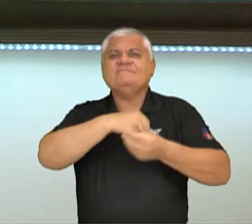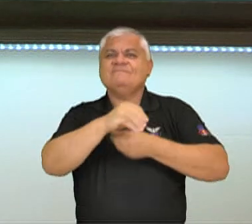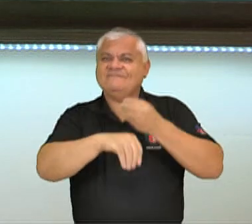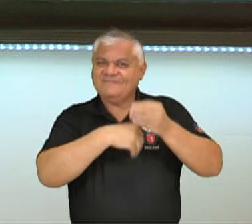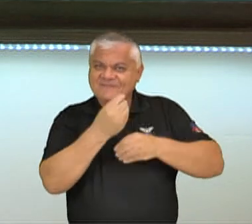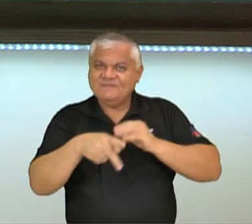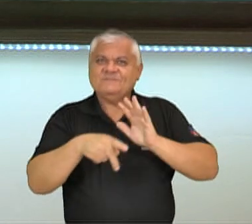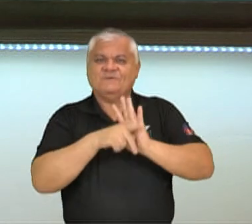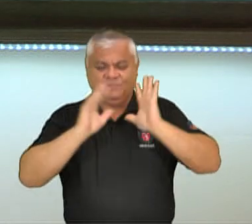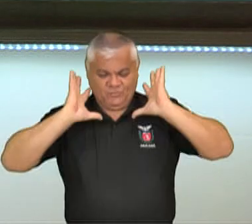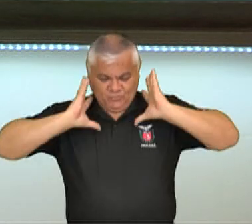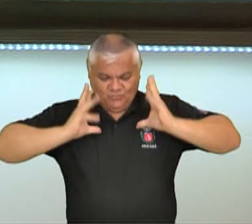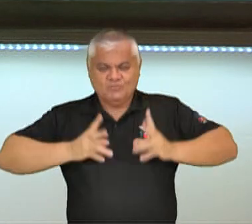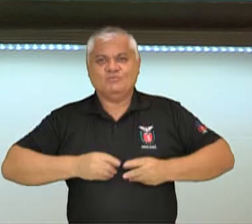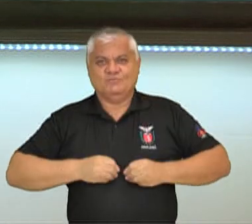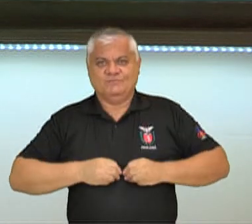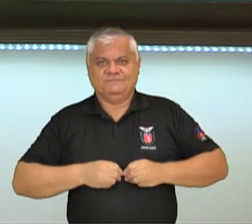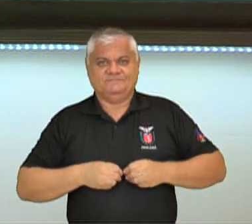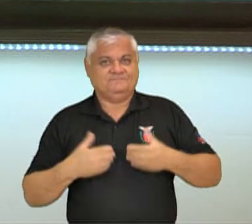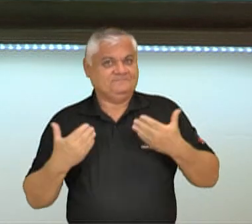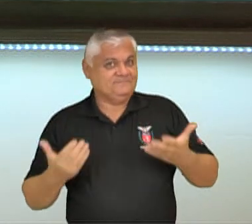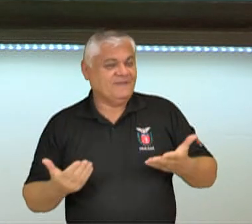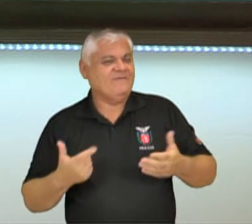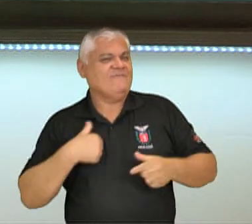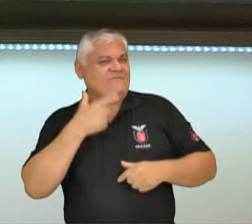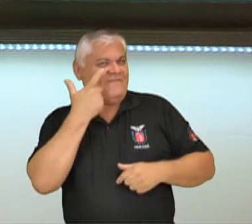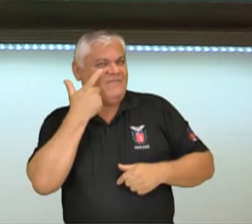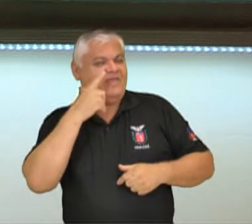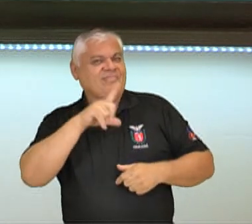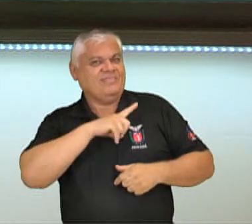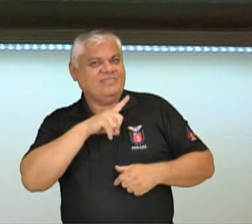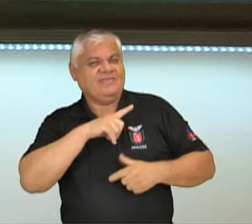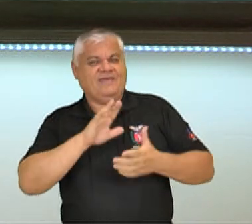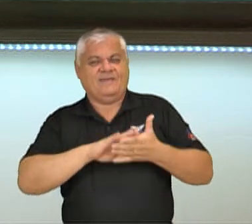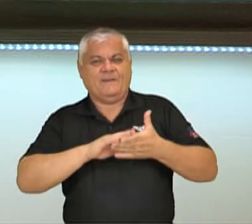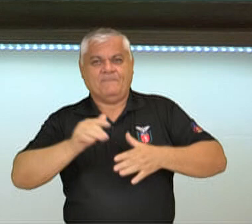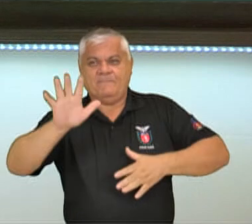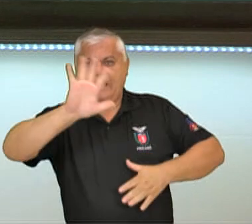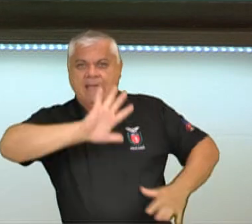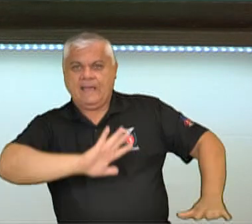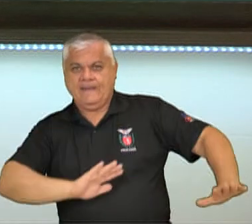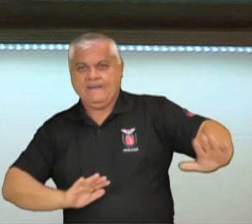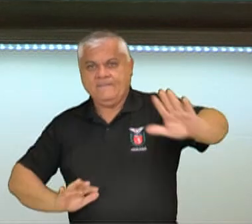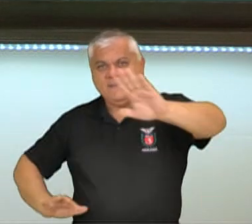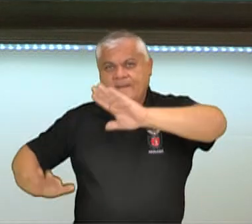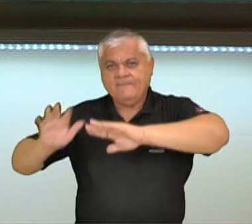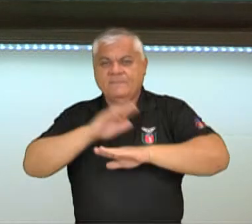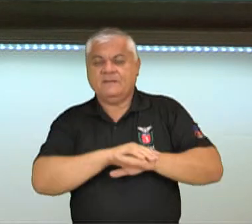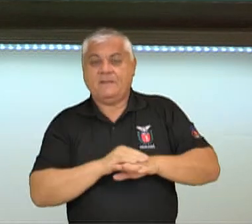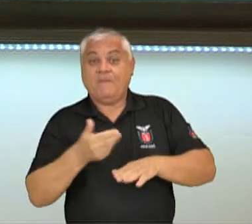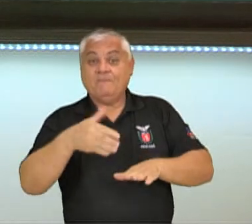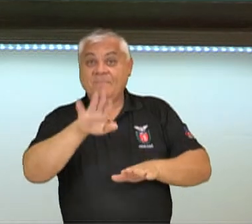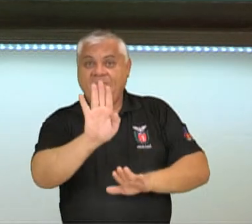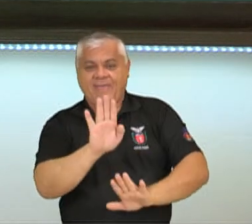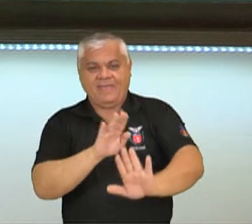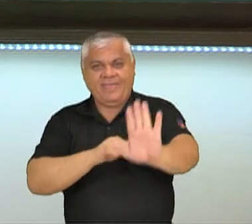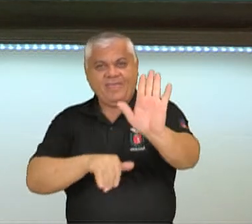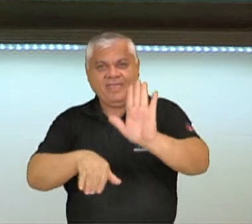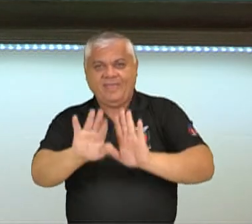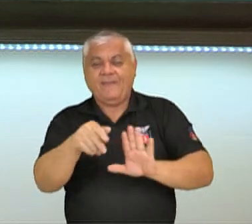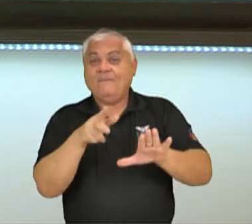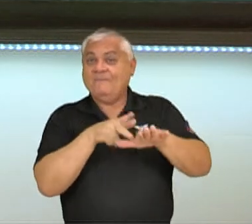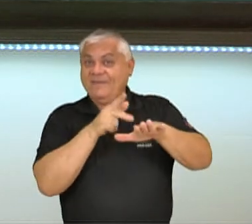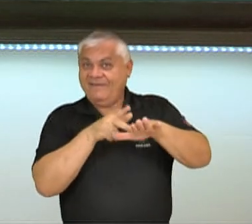envolvem o corpo todo, tá? Então, você vai ter golpes que você vai utilizar mais as mãos, golpes que vai utilizar mais os pés, golpes